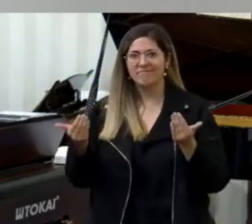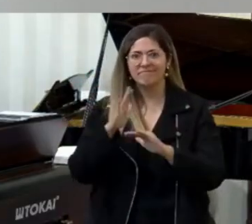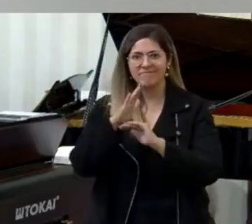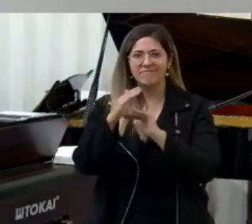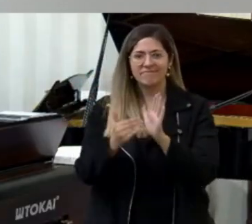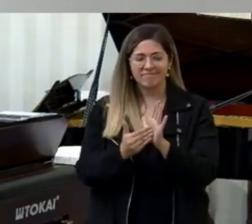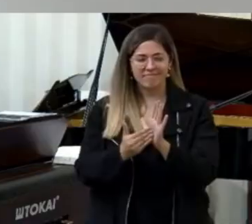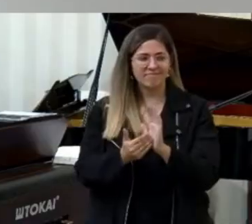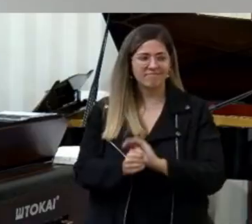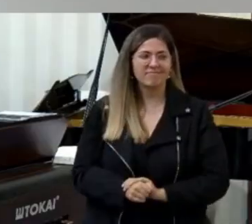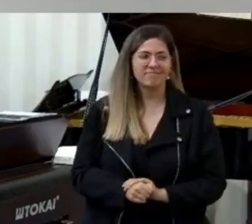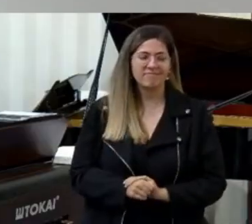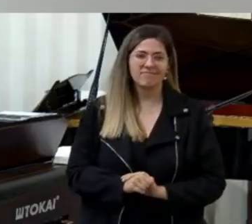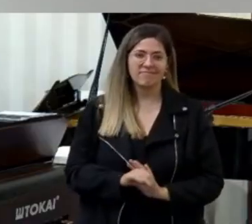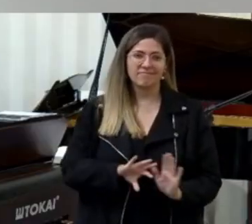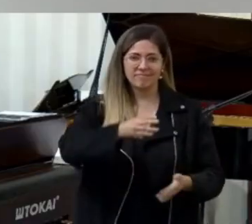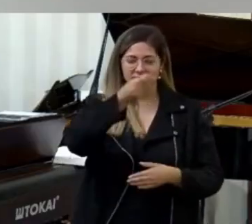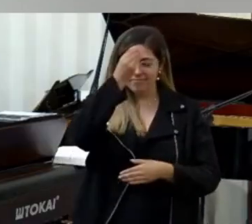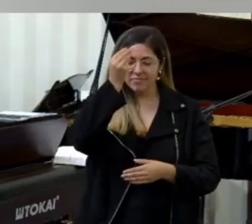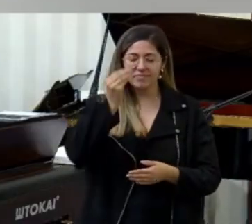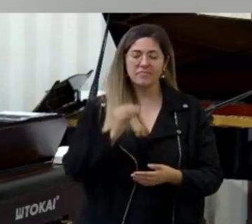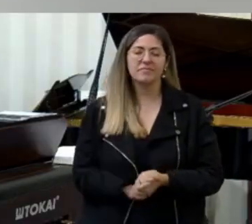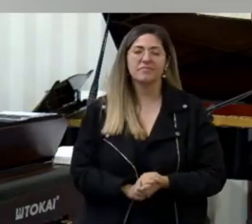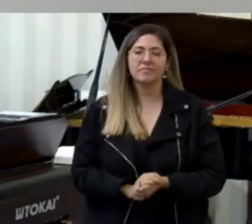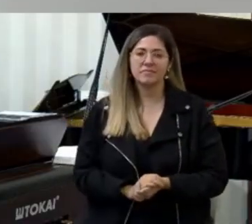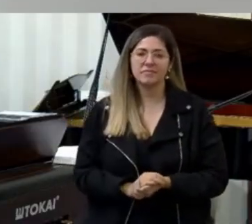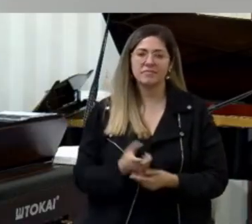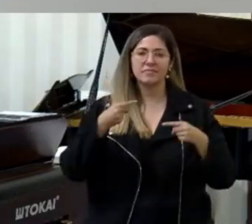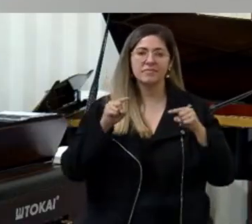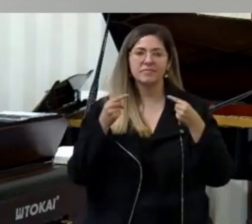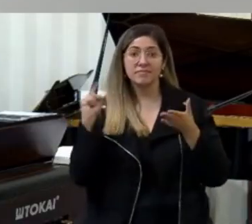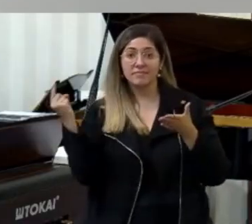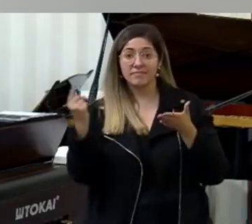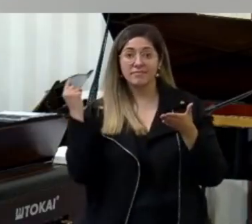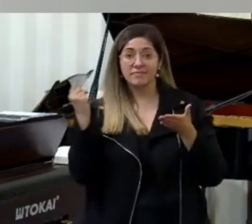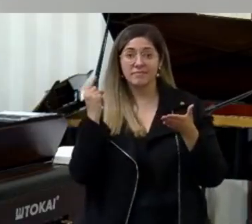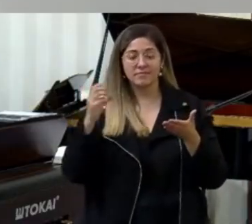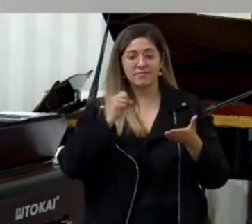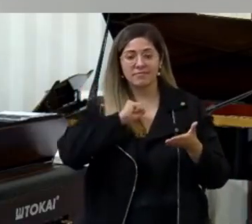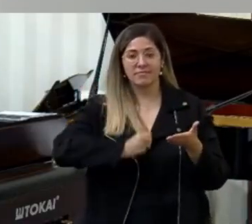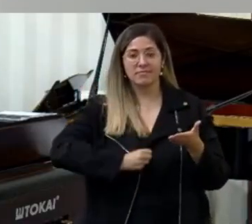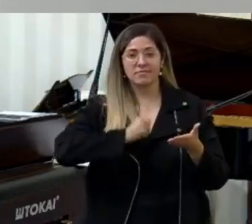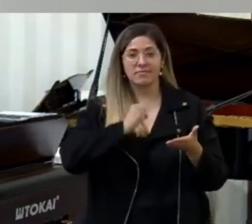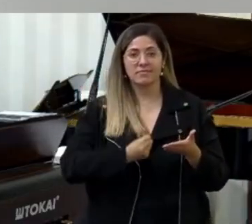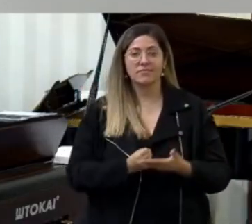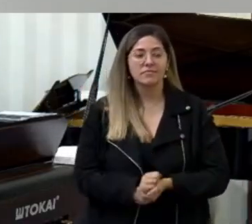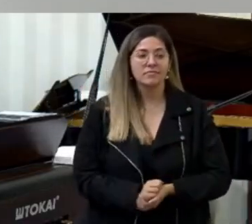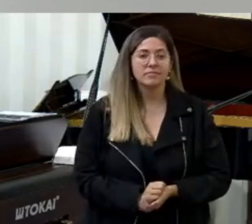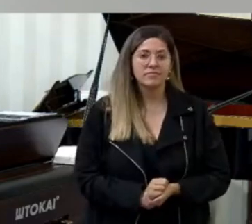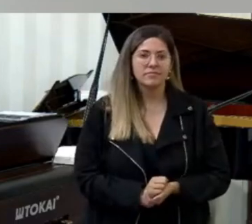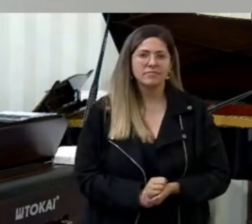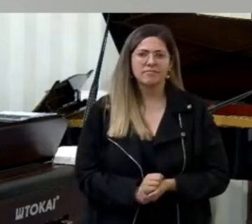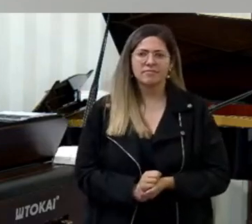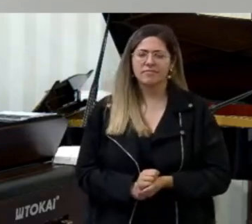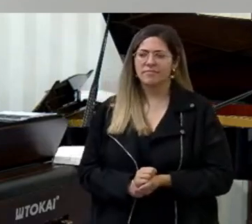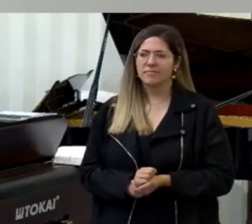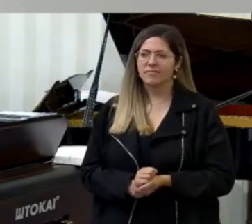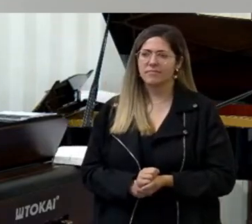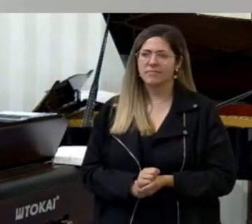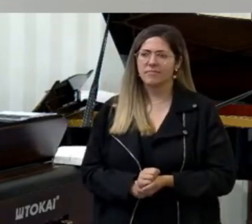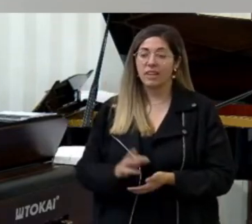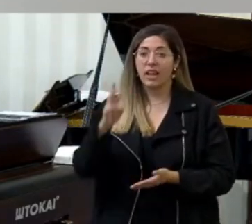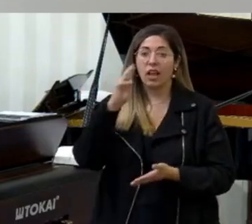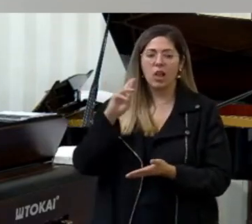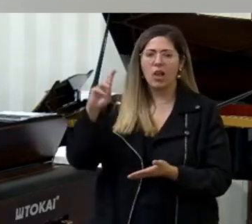na palavra de Deus, hino de Davi: guarda-me, ó Deus, porque em ti me refugio. Digo ao